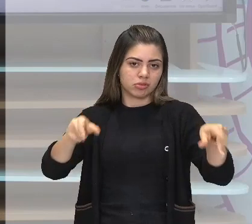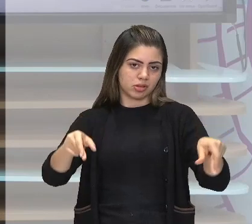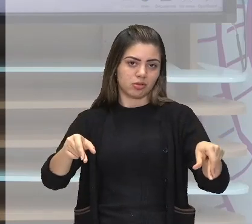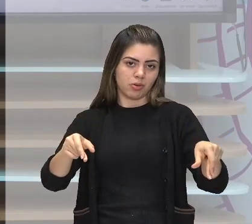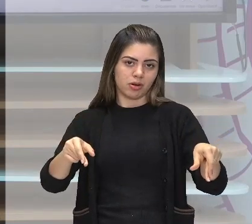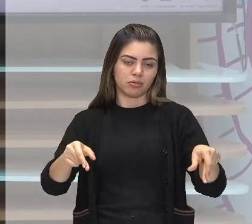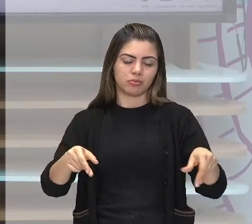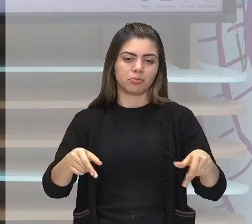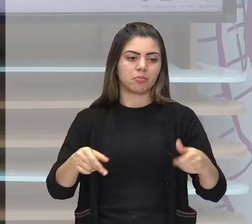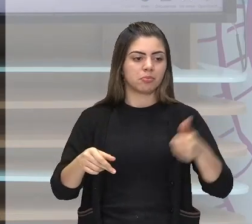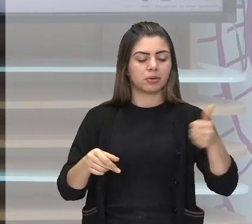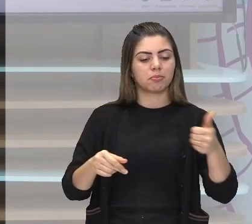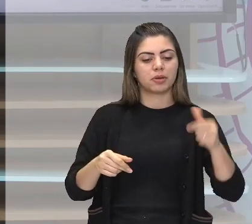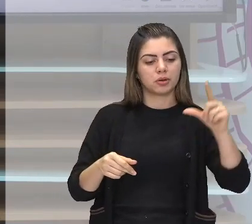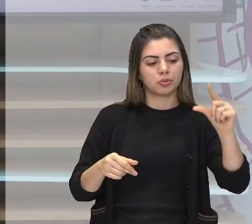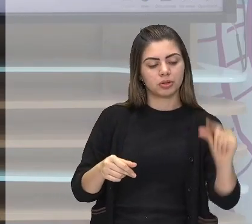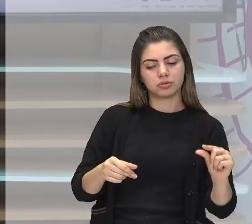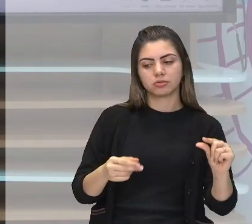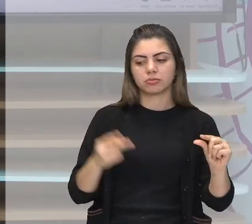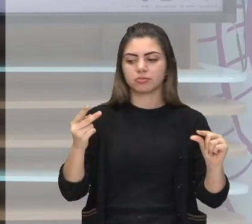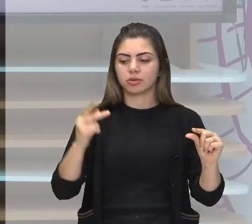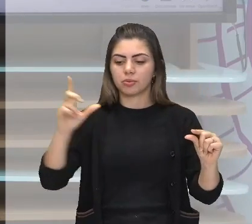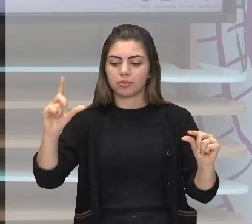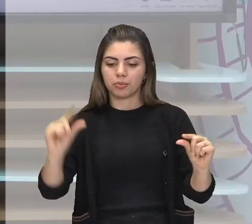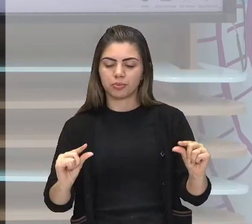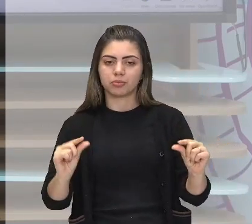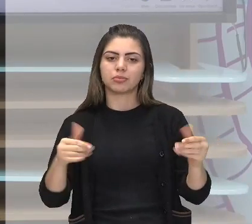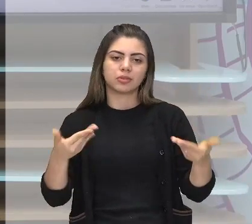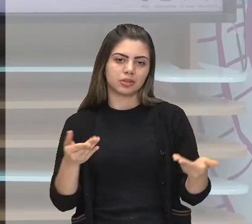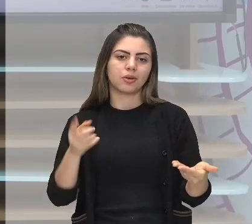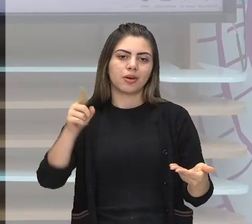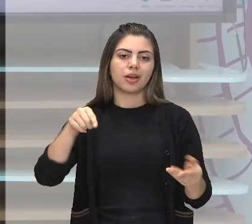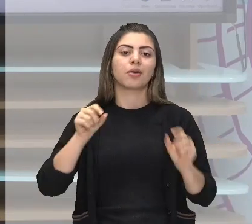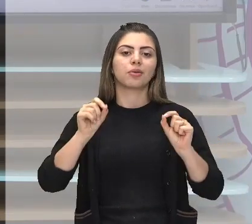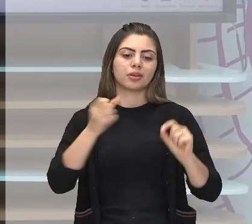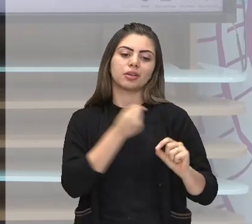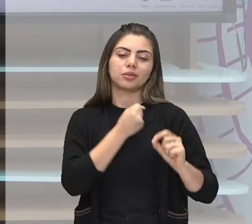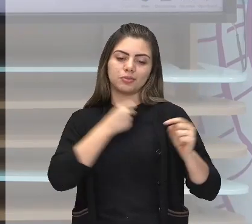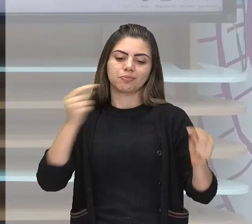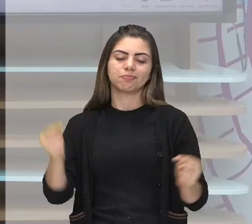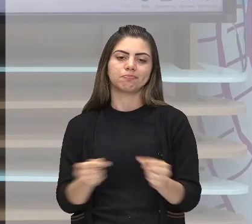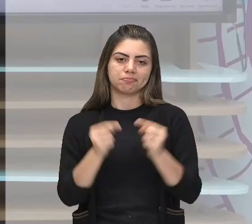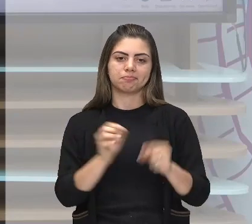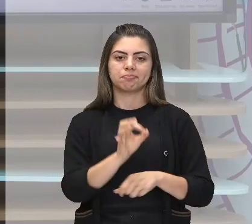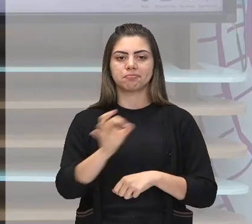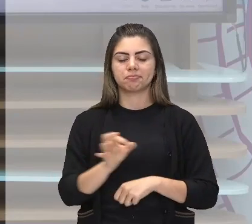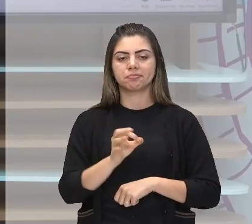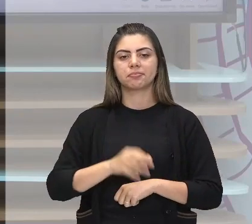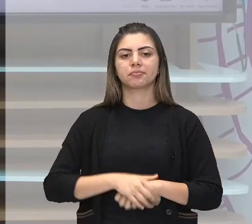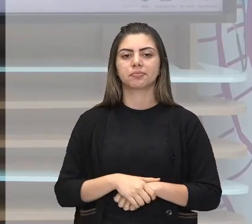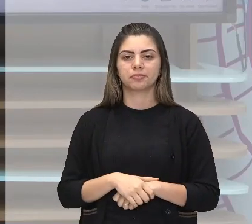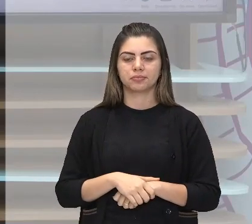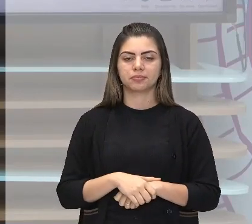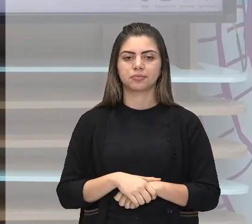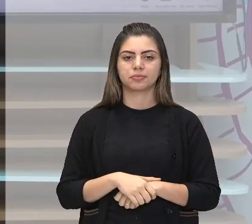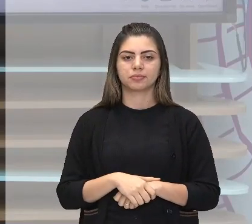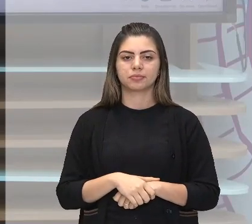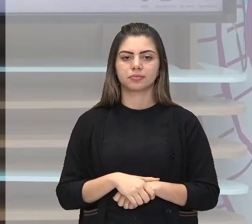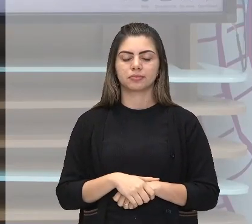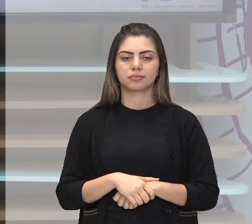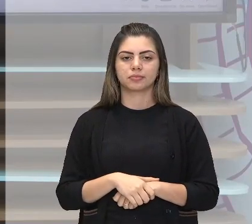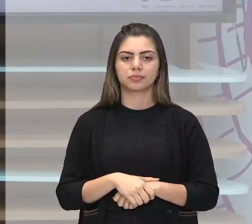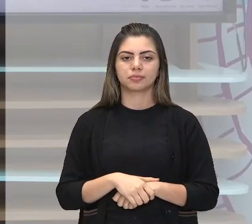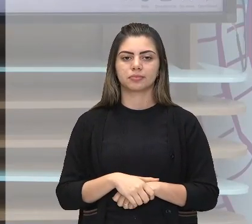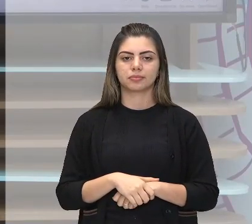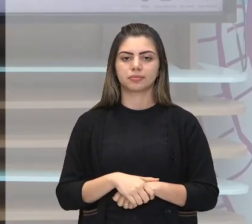primeira e uma redução na segunda, isso também se encaixa no que nós chamamos de